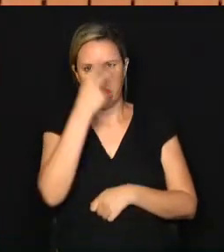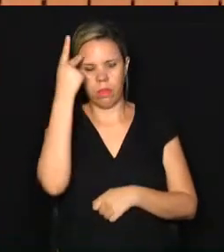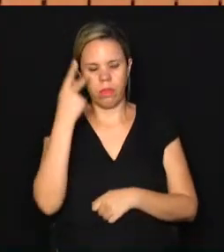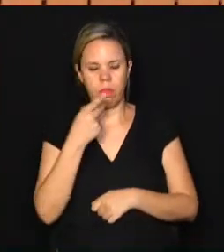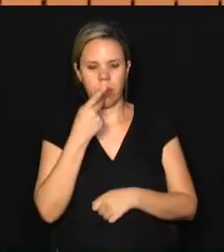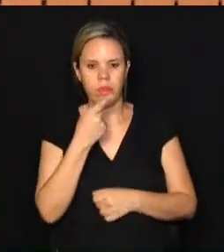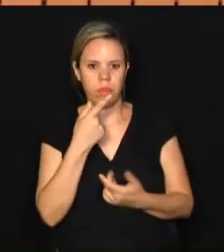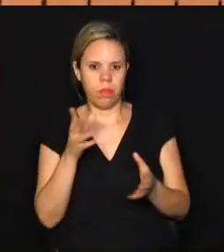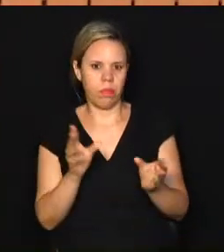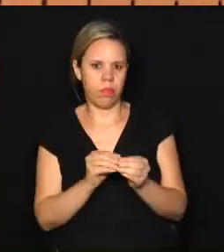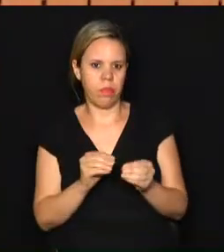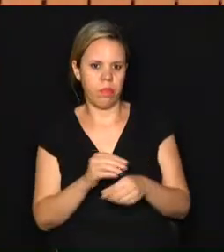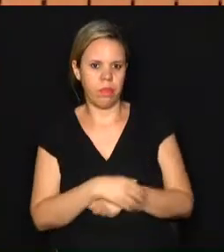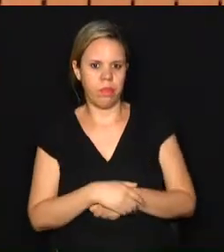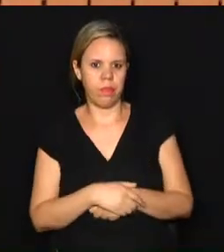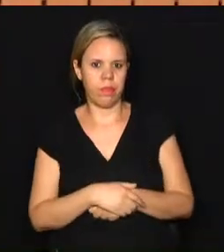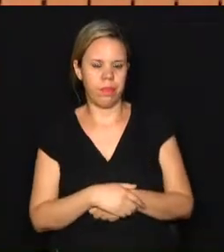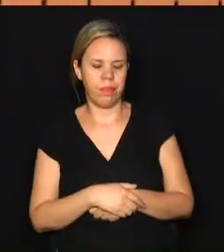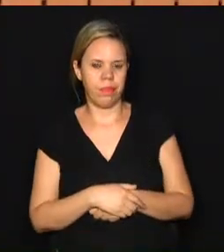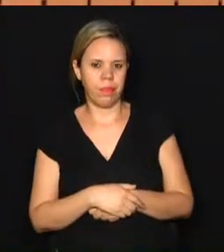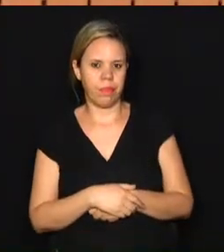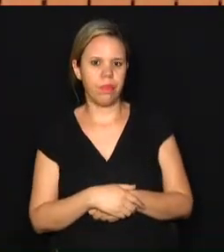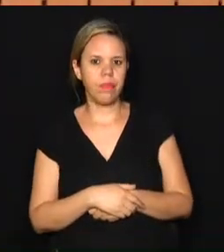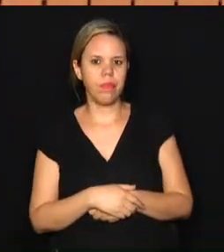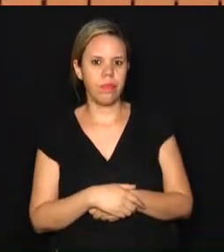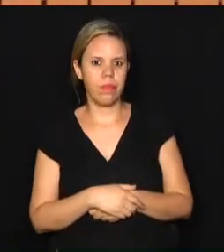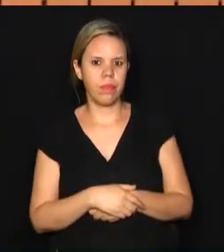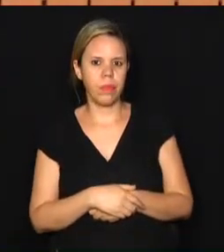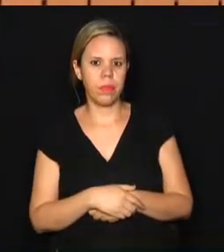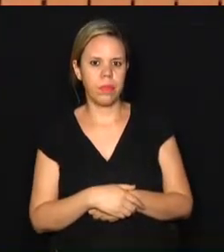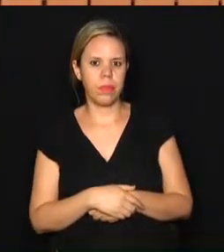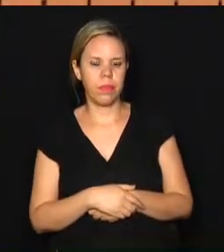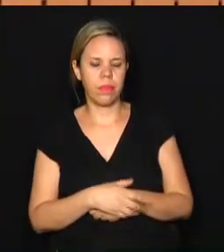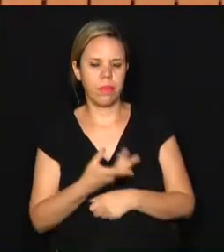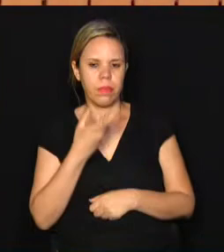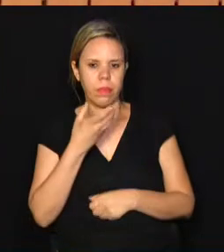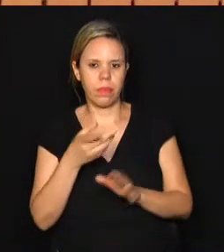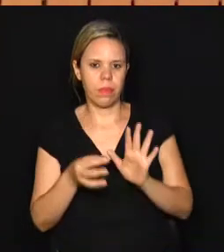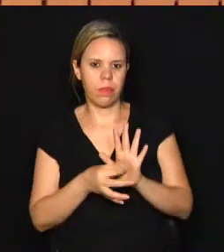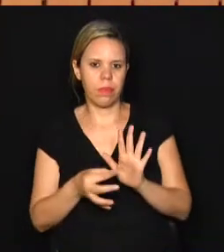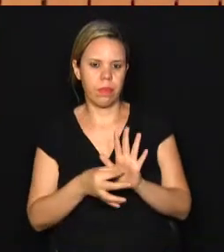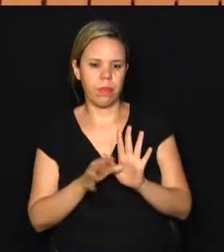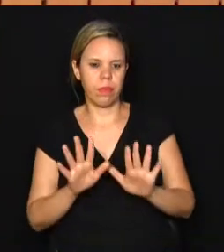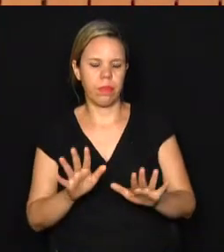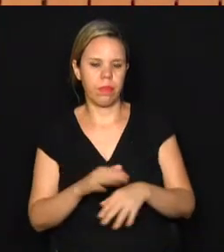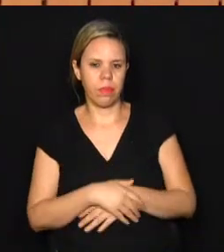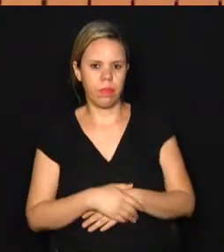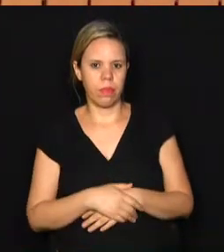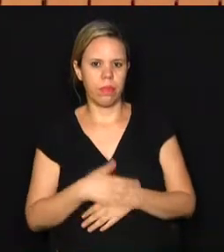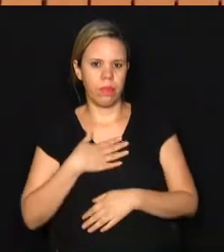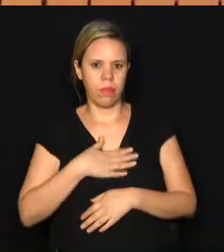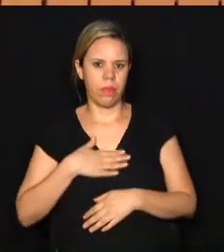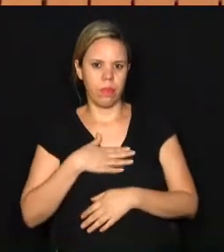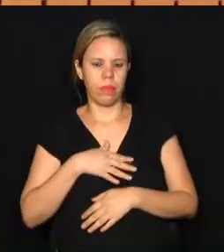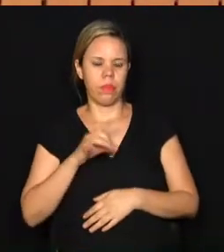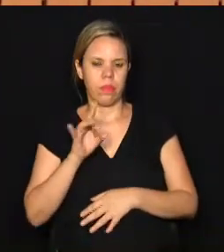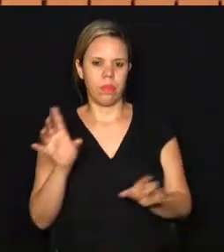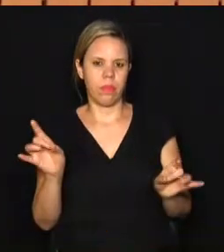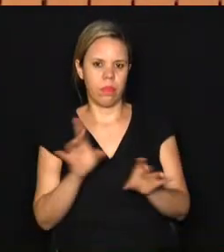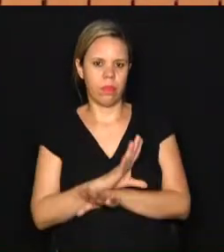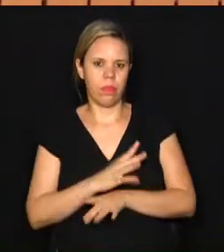as considerações finais, se alguém quiser se manifestar, mas eu gostaria apenas, para encerrar